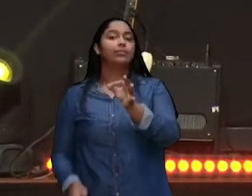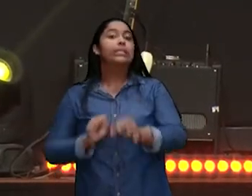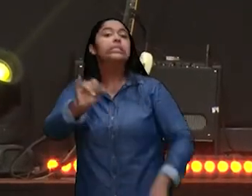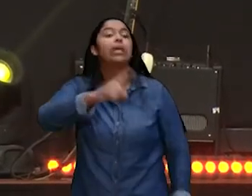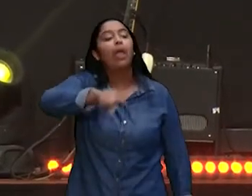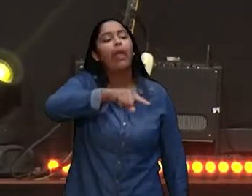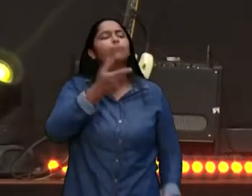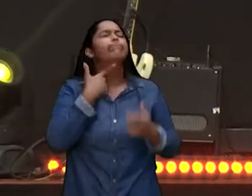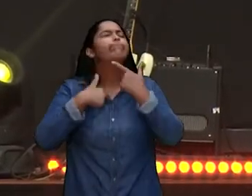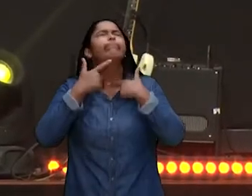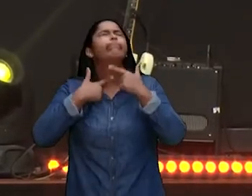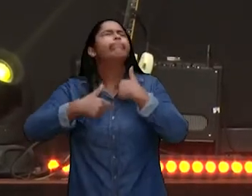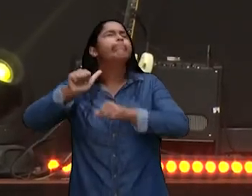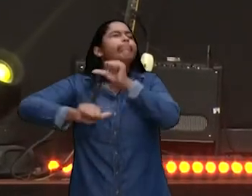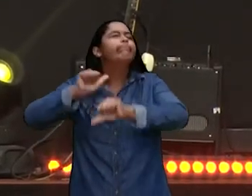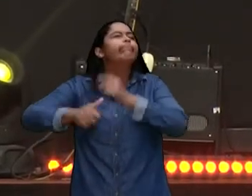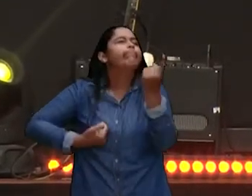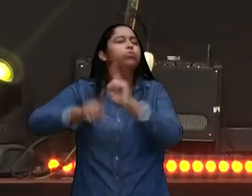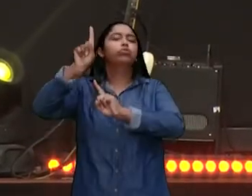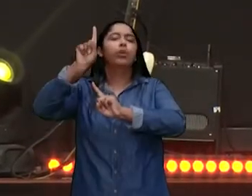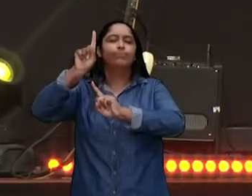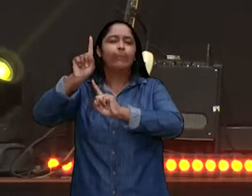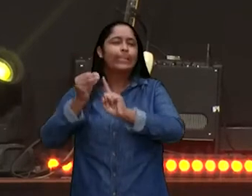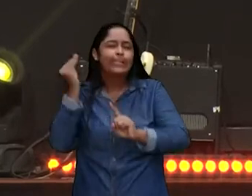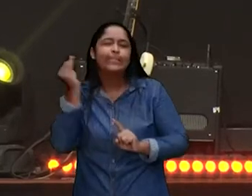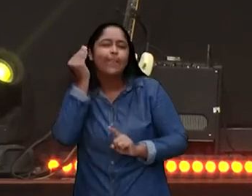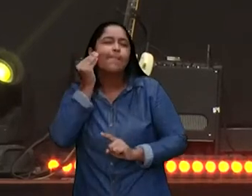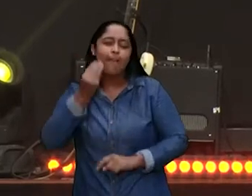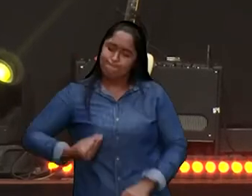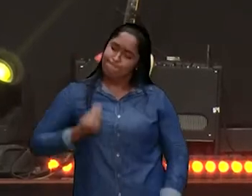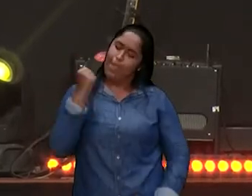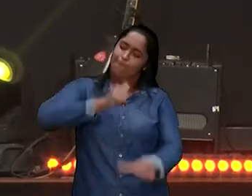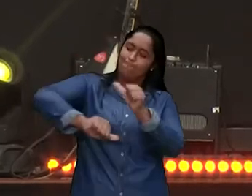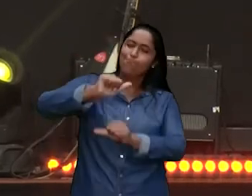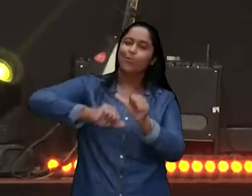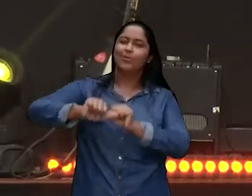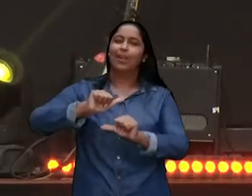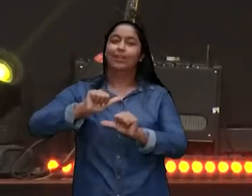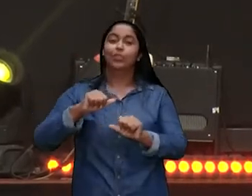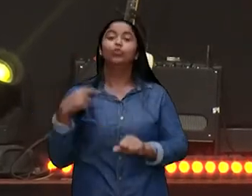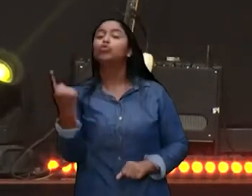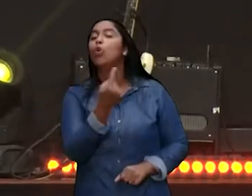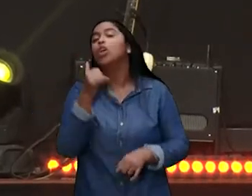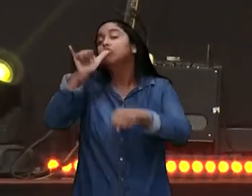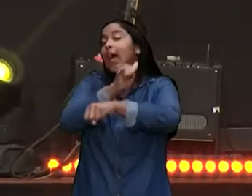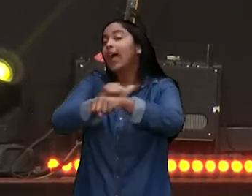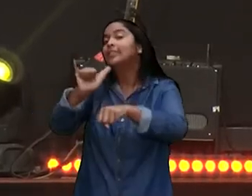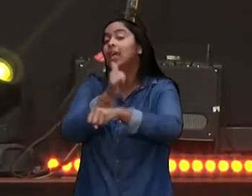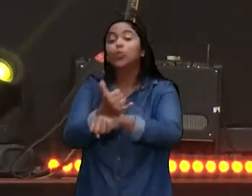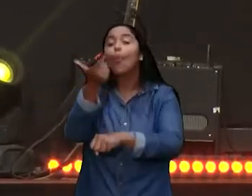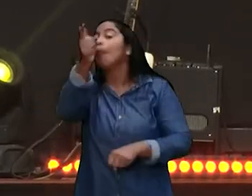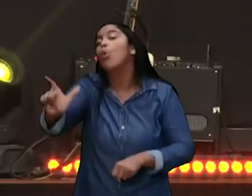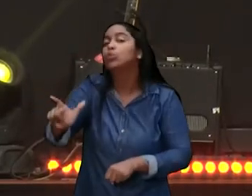uma tentativa de mudar de vida será que ele tem satisfeito com isso cabe a nós aproximar outro homem dele que tem equilíbrio